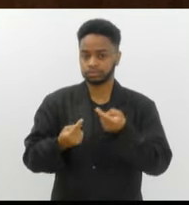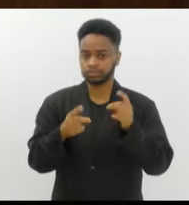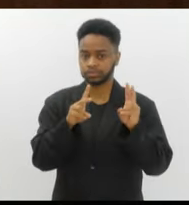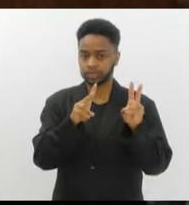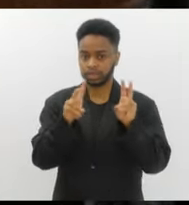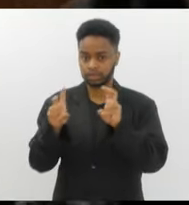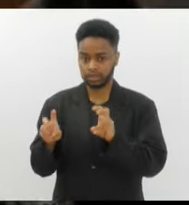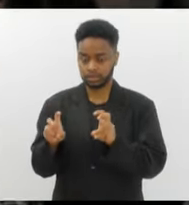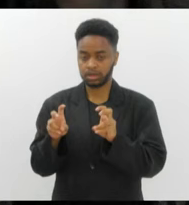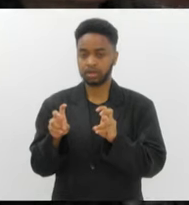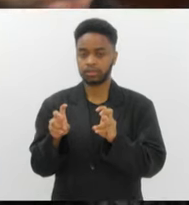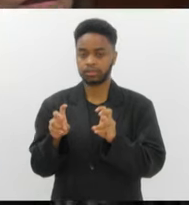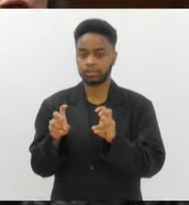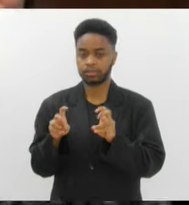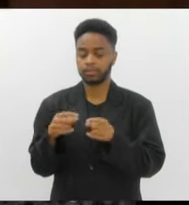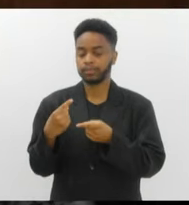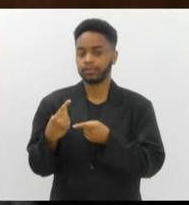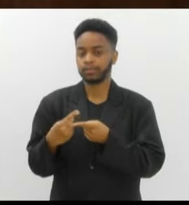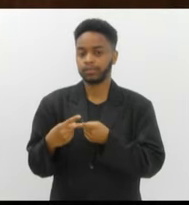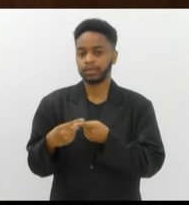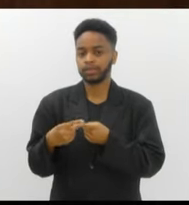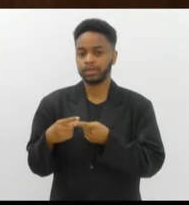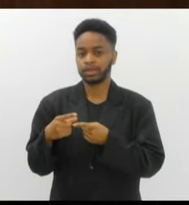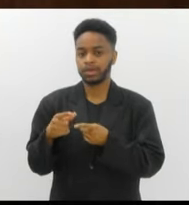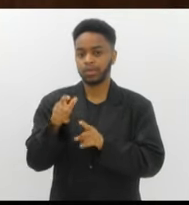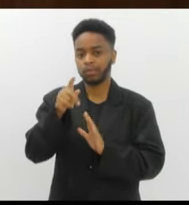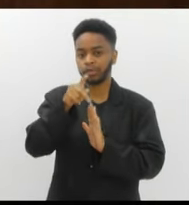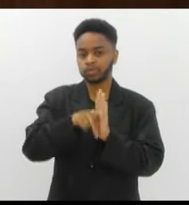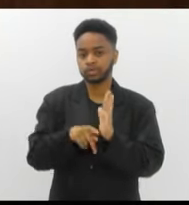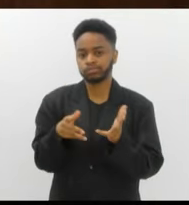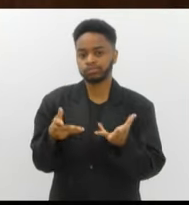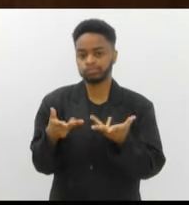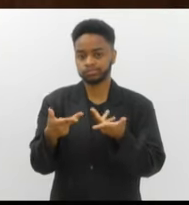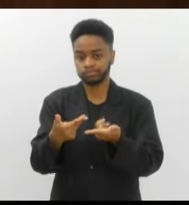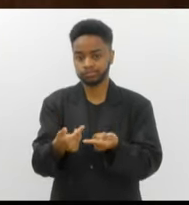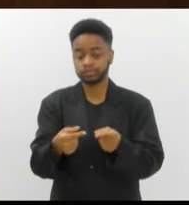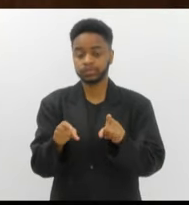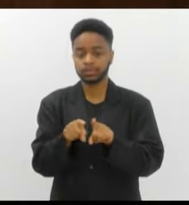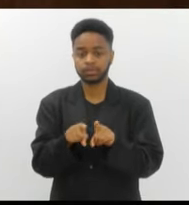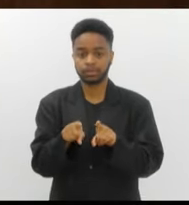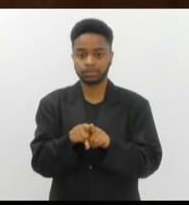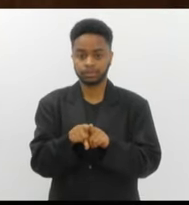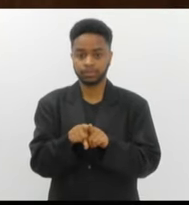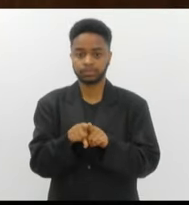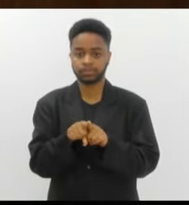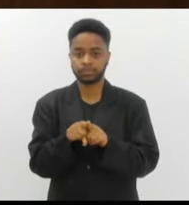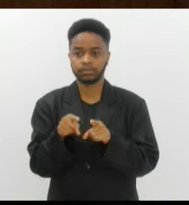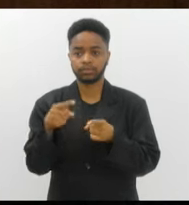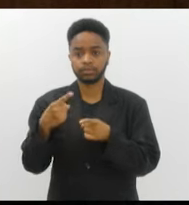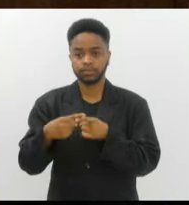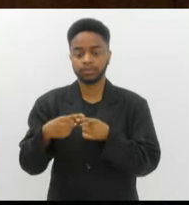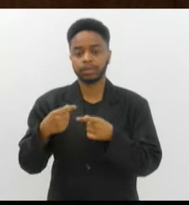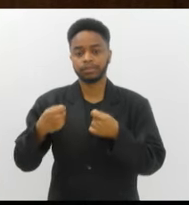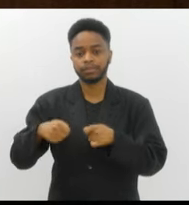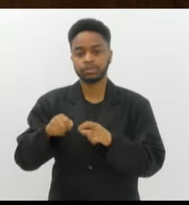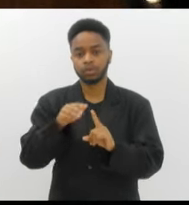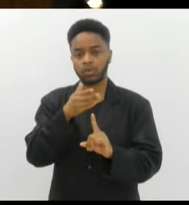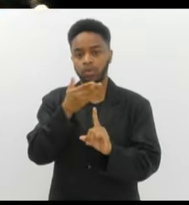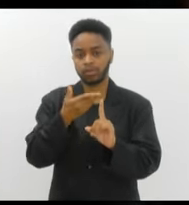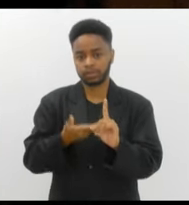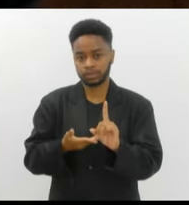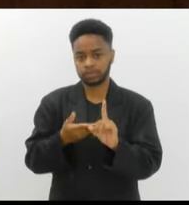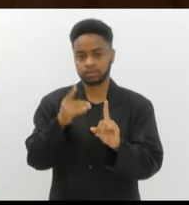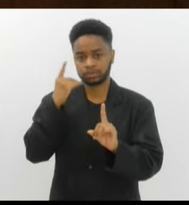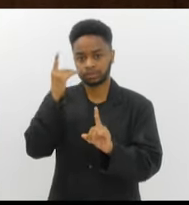Mink, pela qualidade do projeto, mas também para prestar homenagem